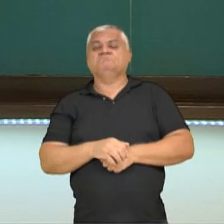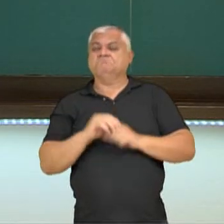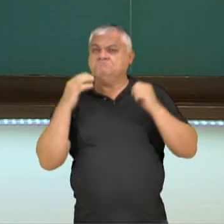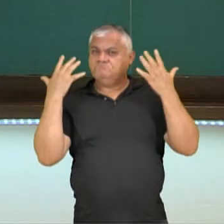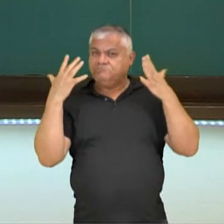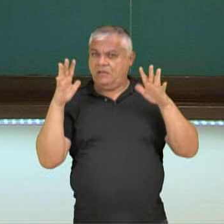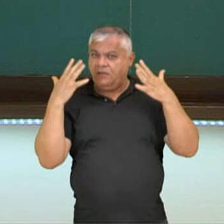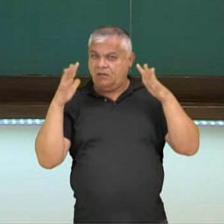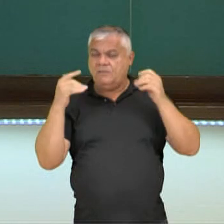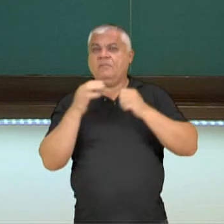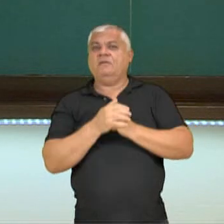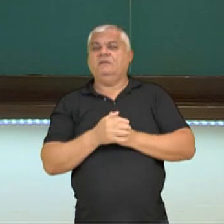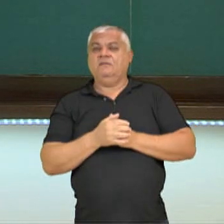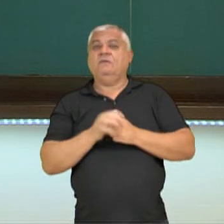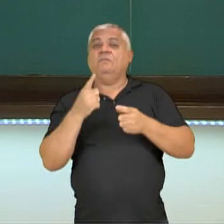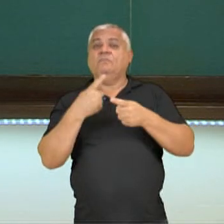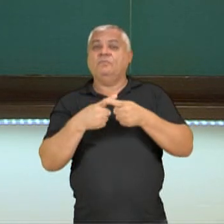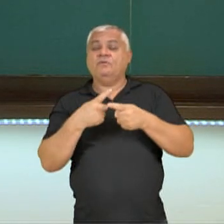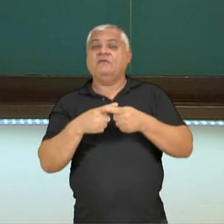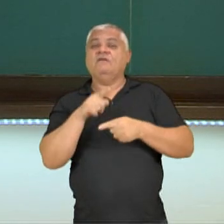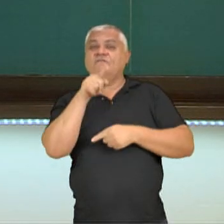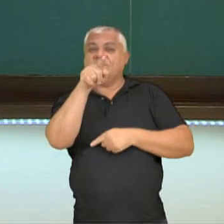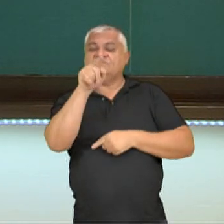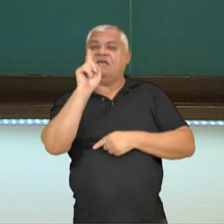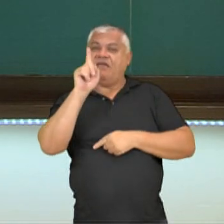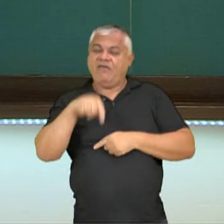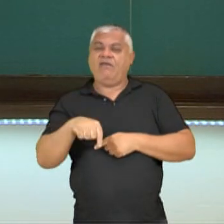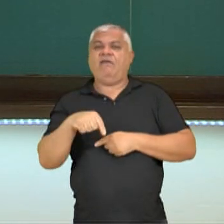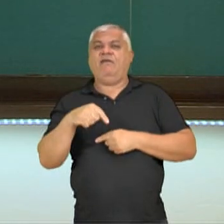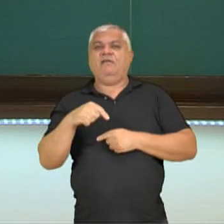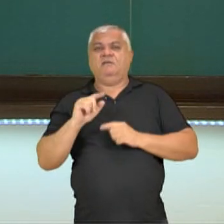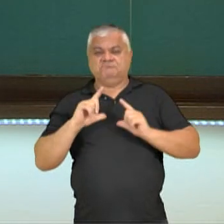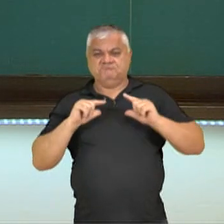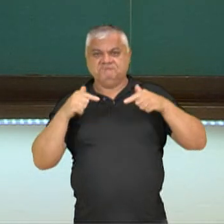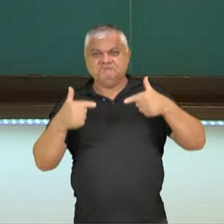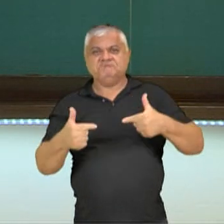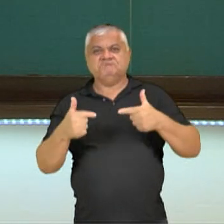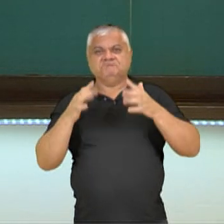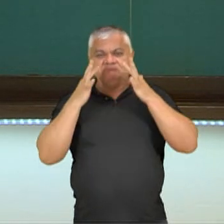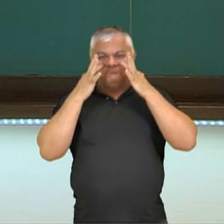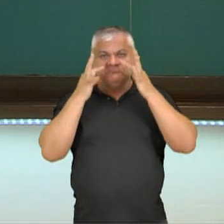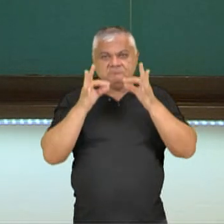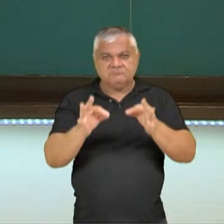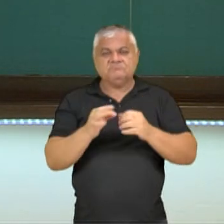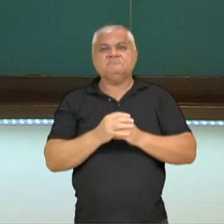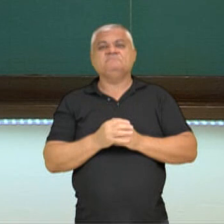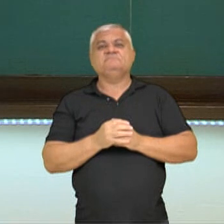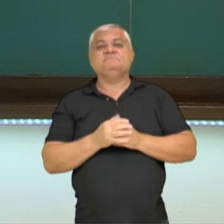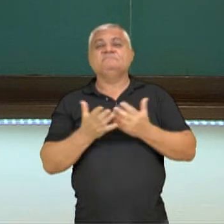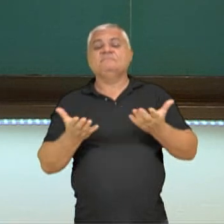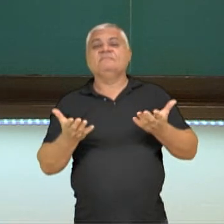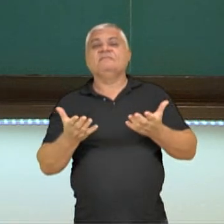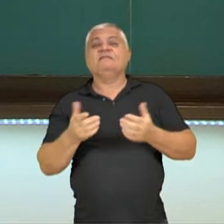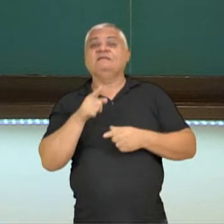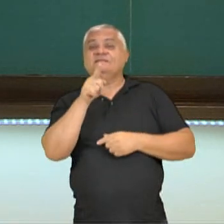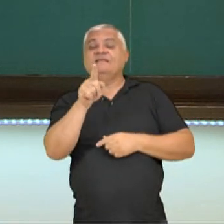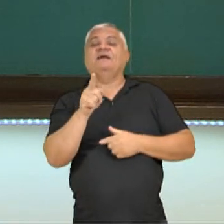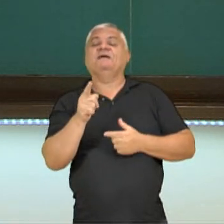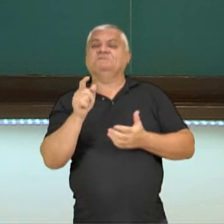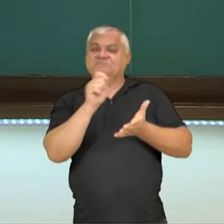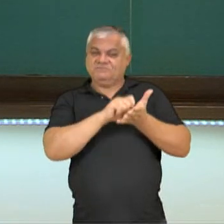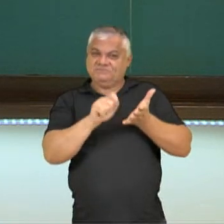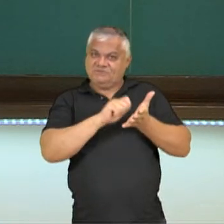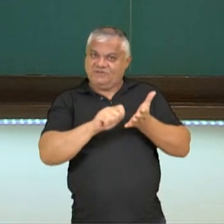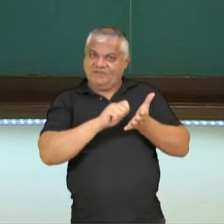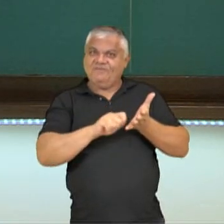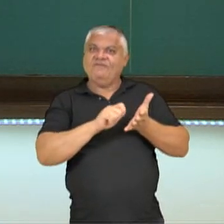os parabéns, porque você é uma pessoa aplicada, dedicada e está